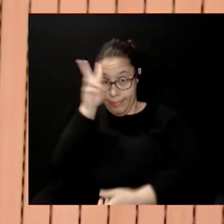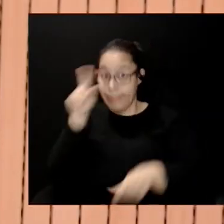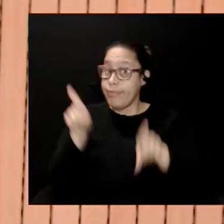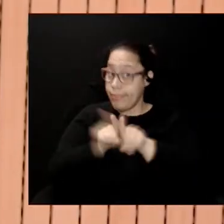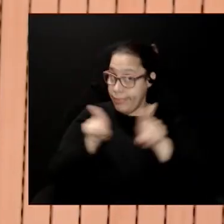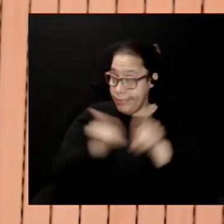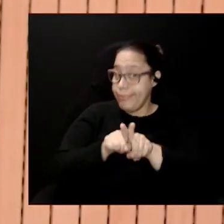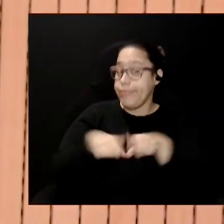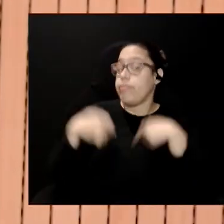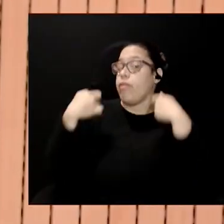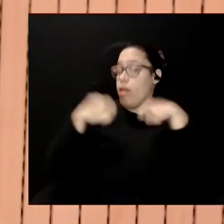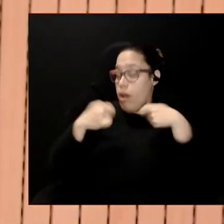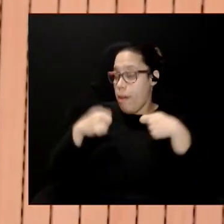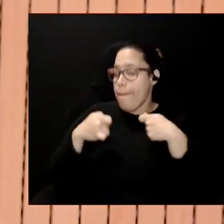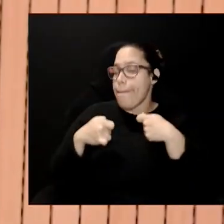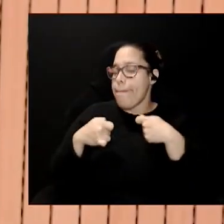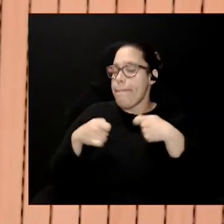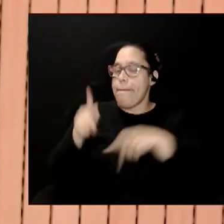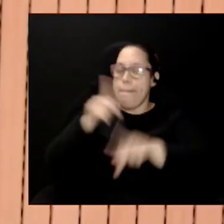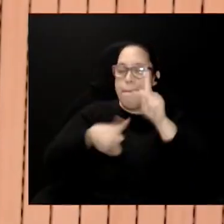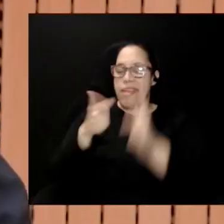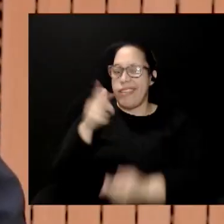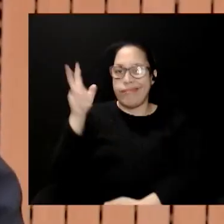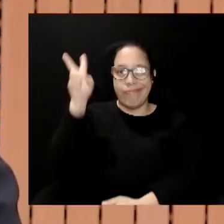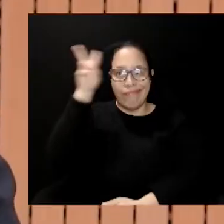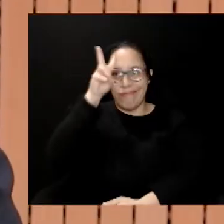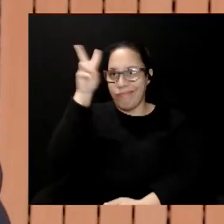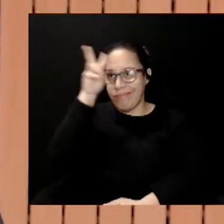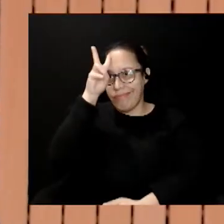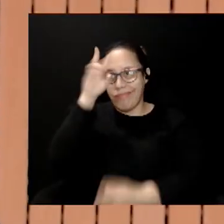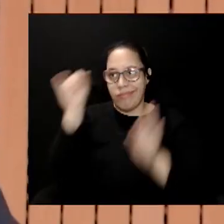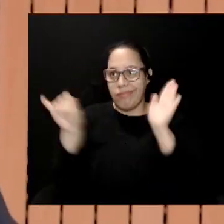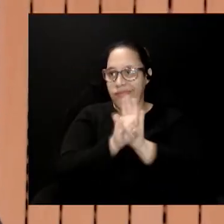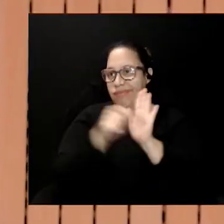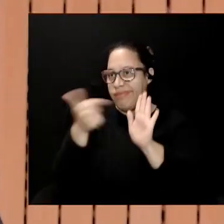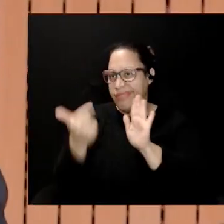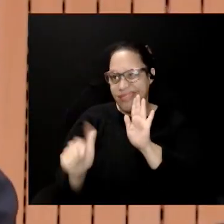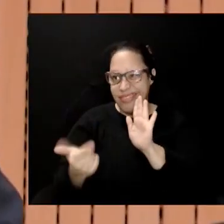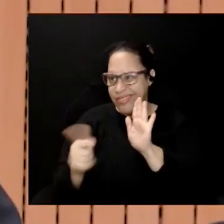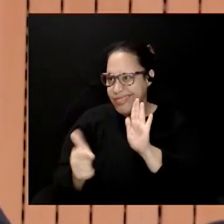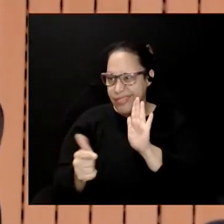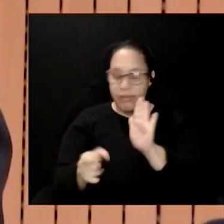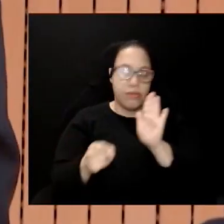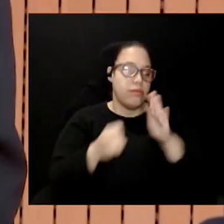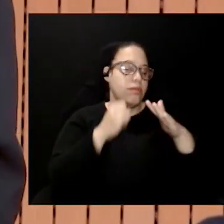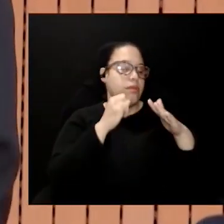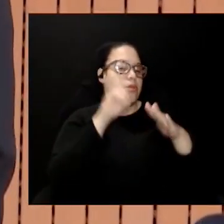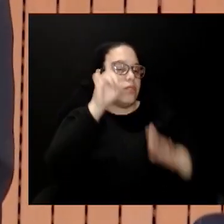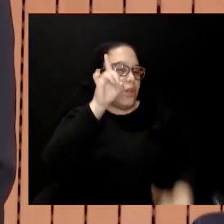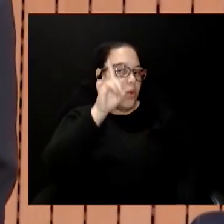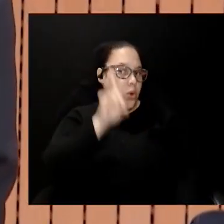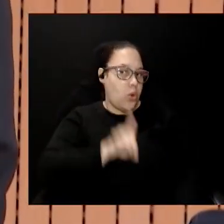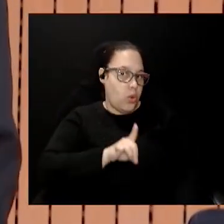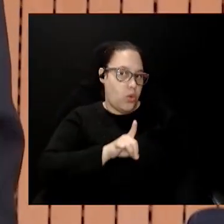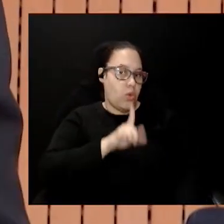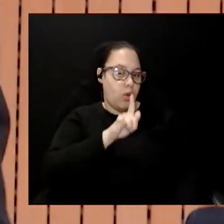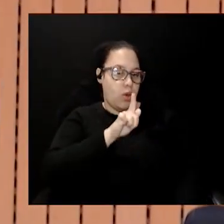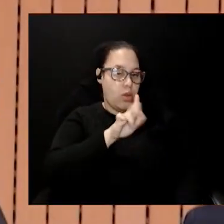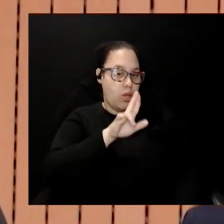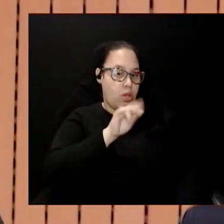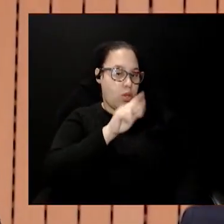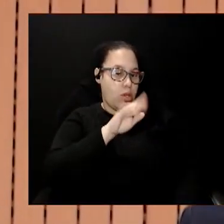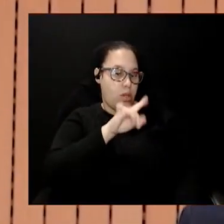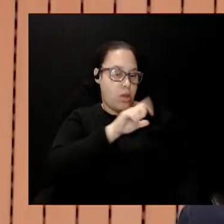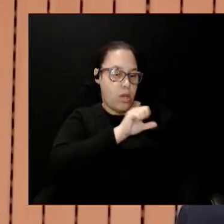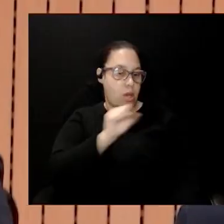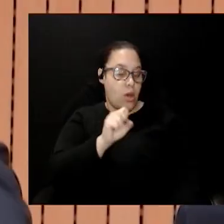disso, um povo sem história, um povo sem identidade. O diretor municipal de cultura, Douglas Menezes, destacou a importância